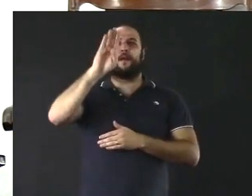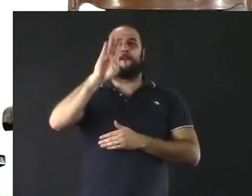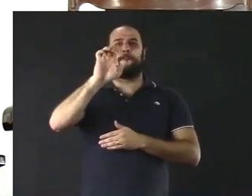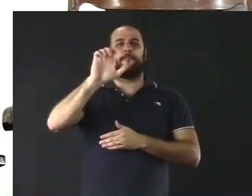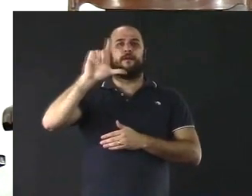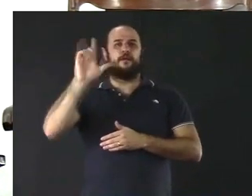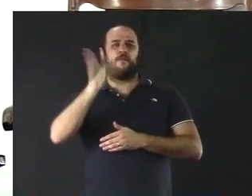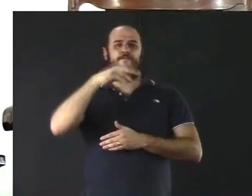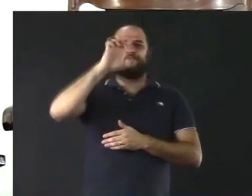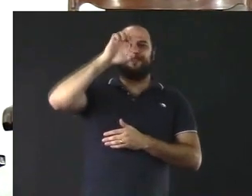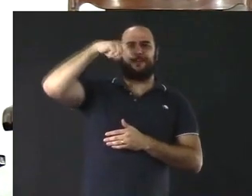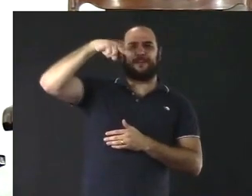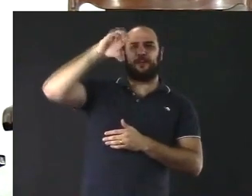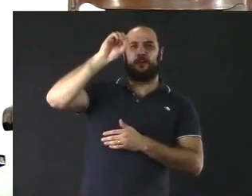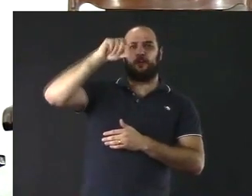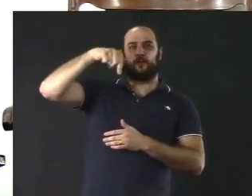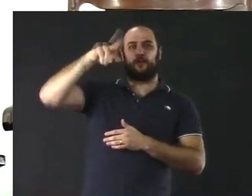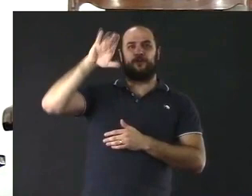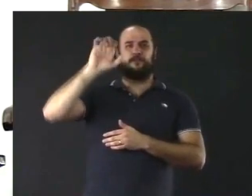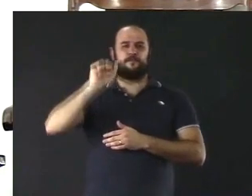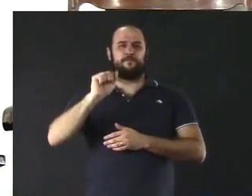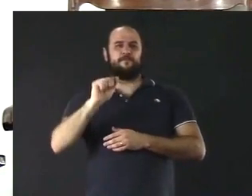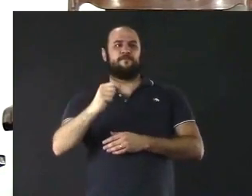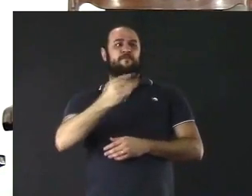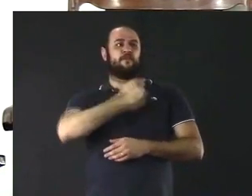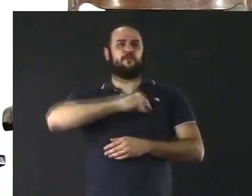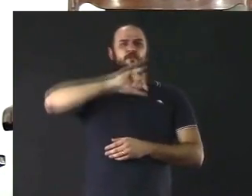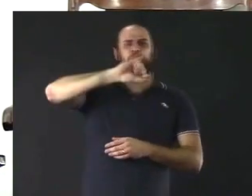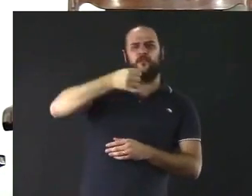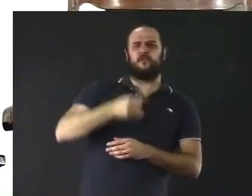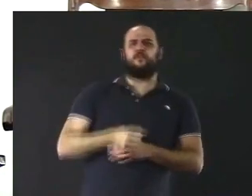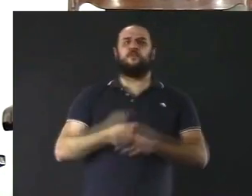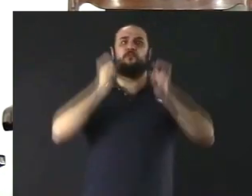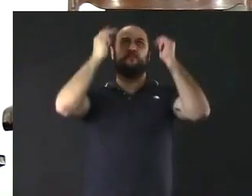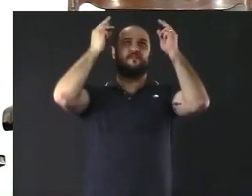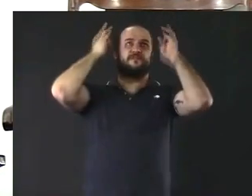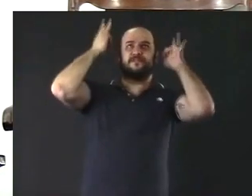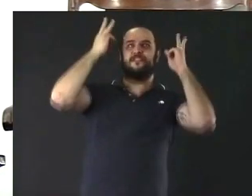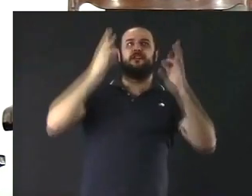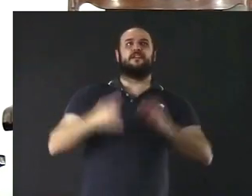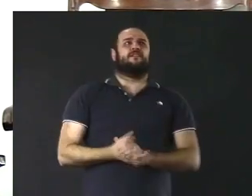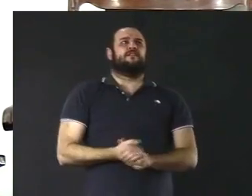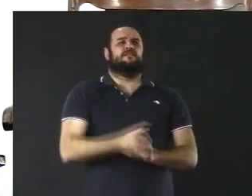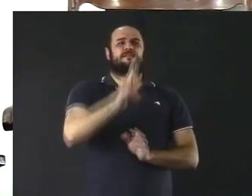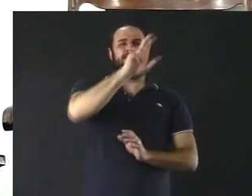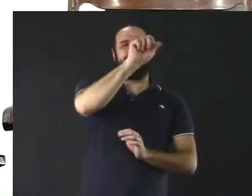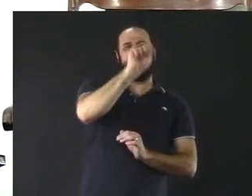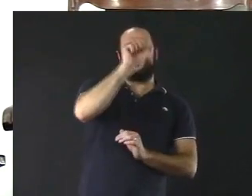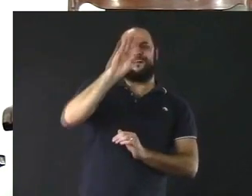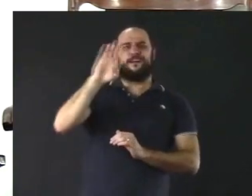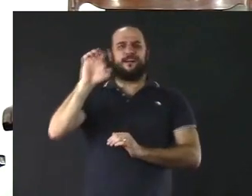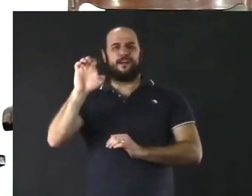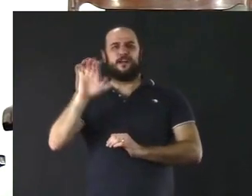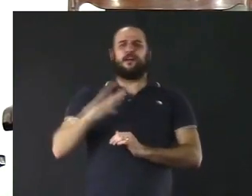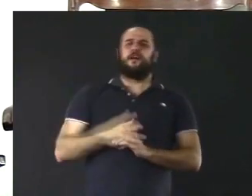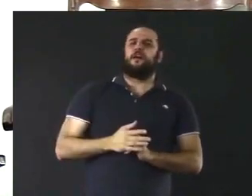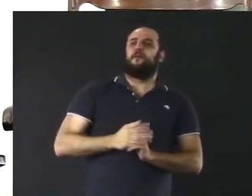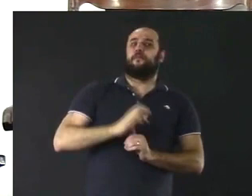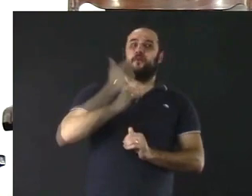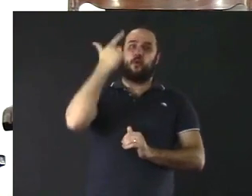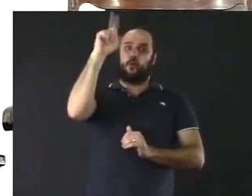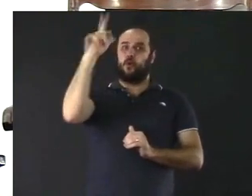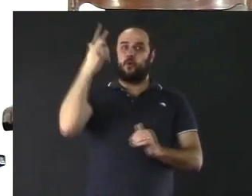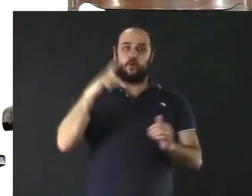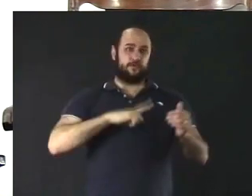Noé, Isaac, Jacó, Moisés, a própria meretriz Raabe, entre outros que são apenas